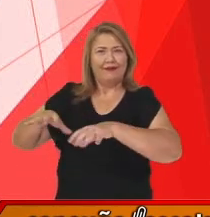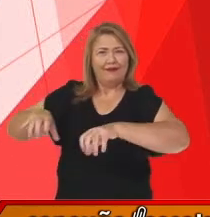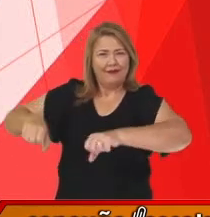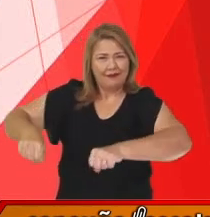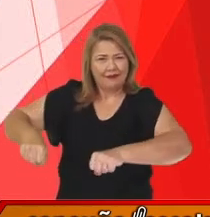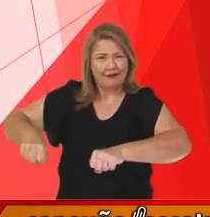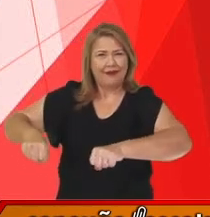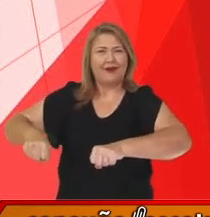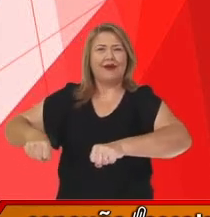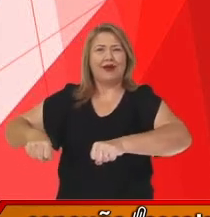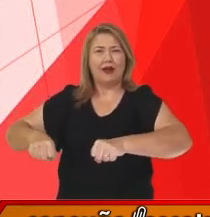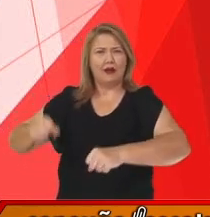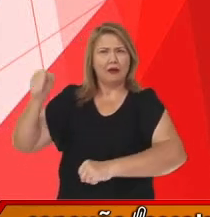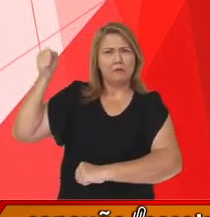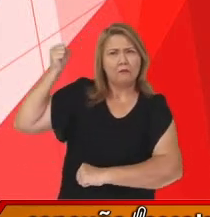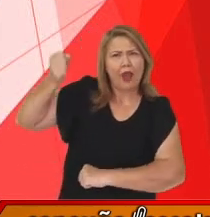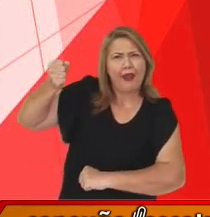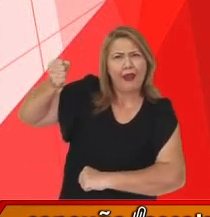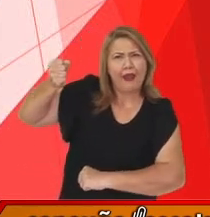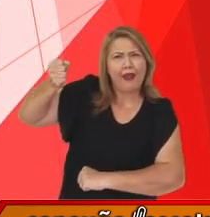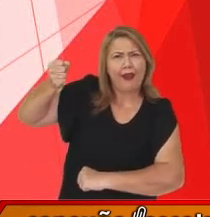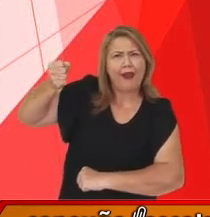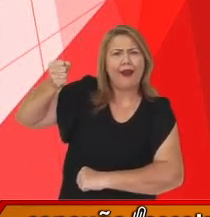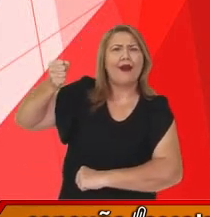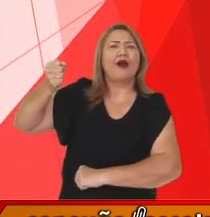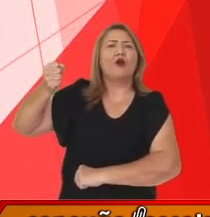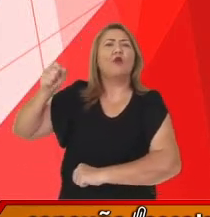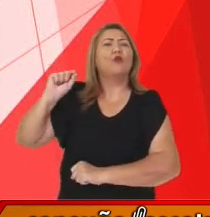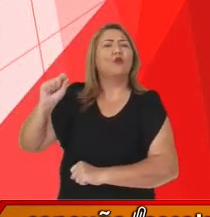também, e com um porrete nas mãos,